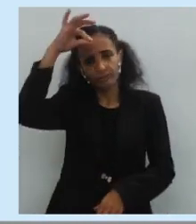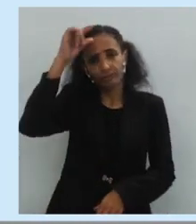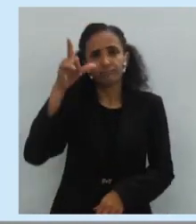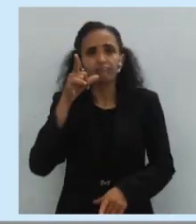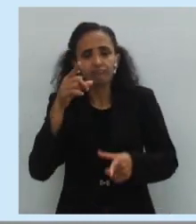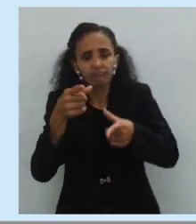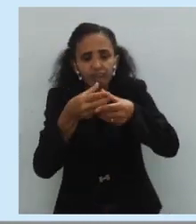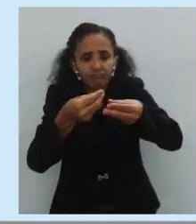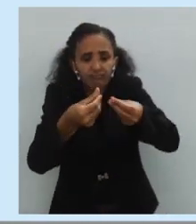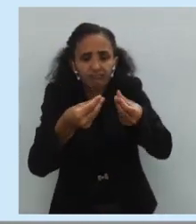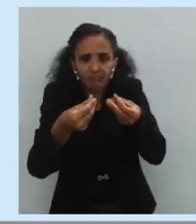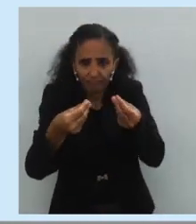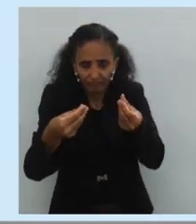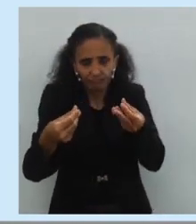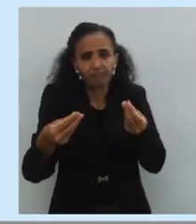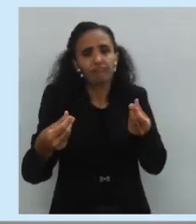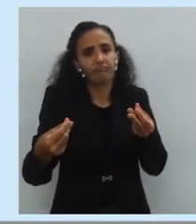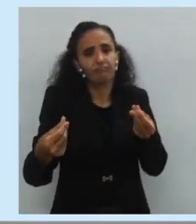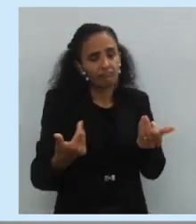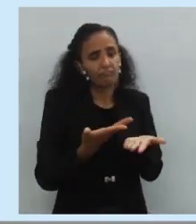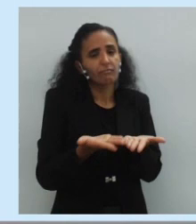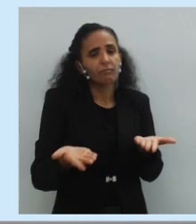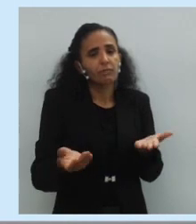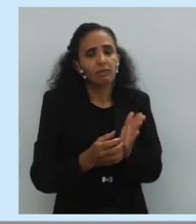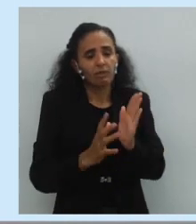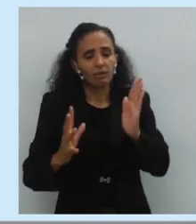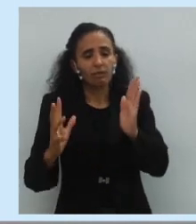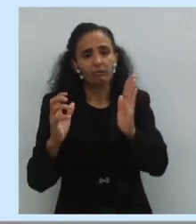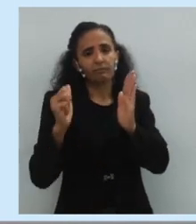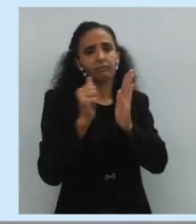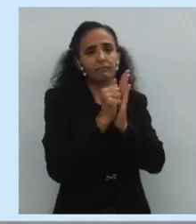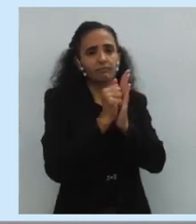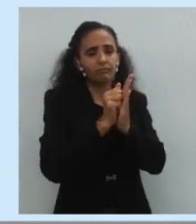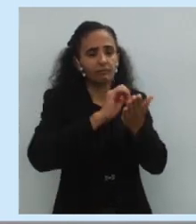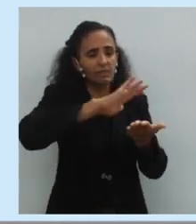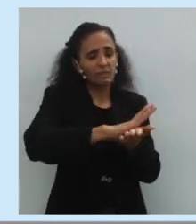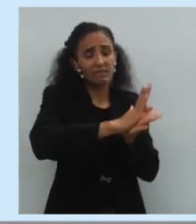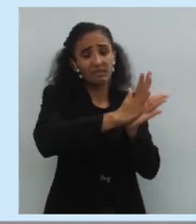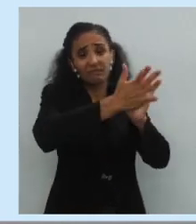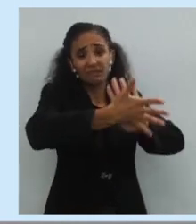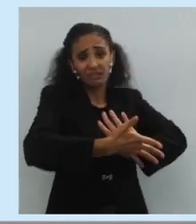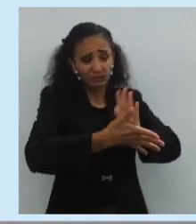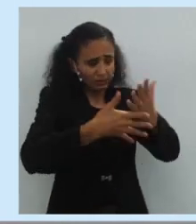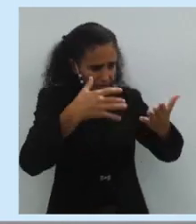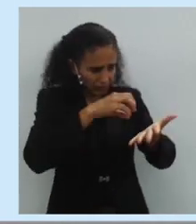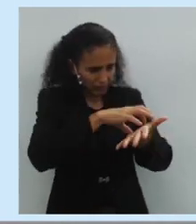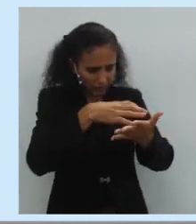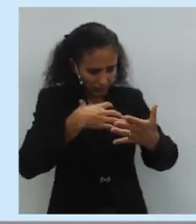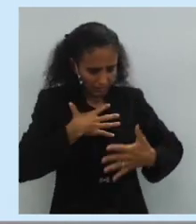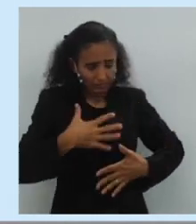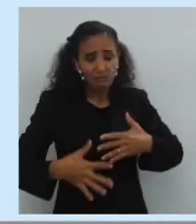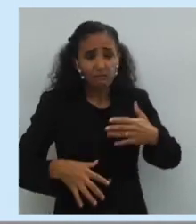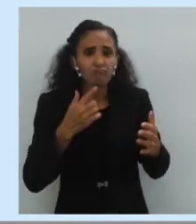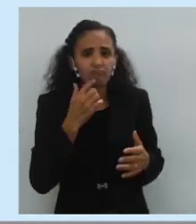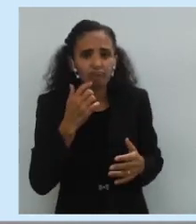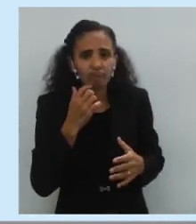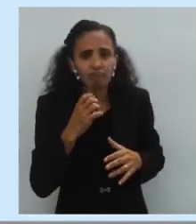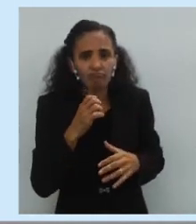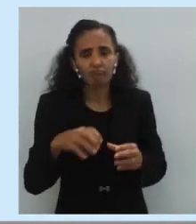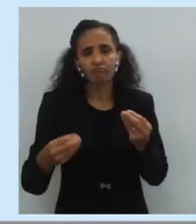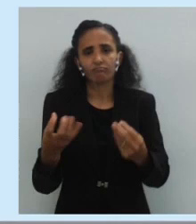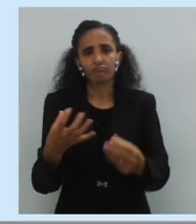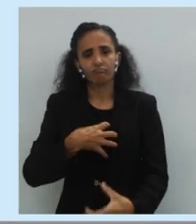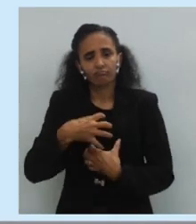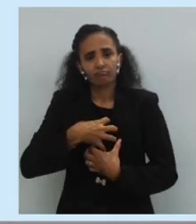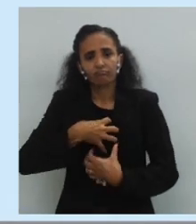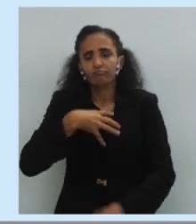sangue, sêmen ou líquidos vaginais. O HIV ele vai destruir certos tipos de glóbulos brancos